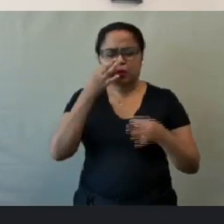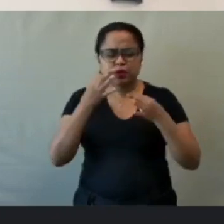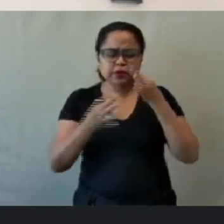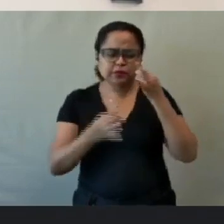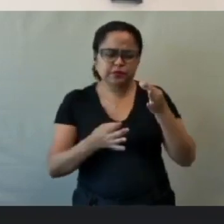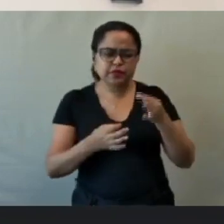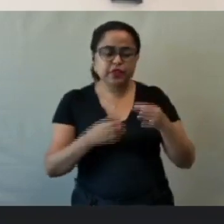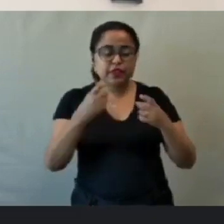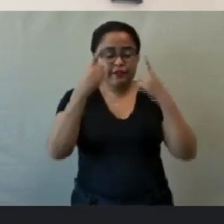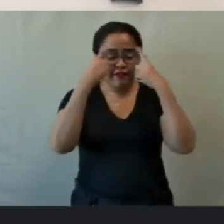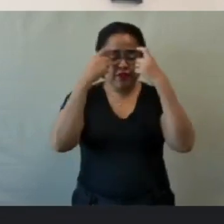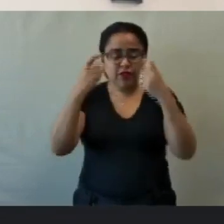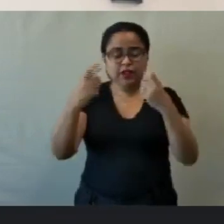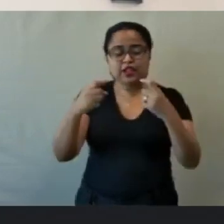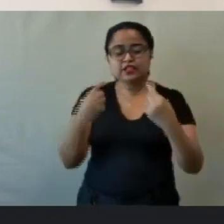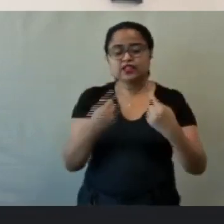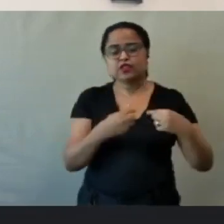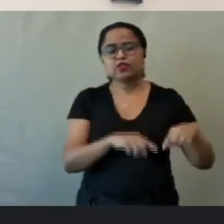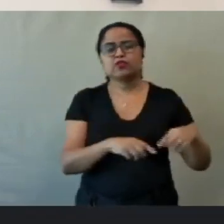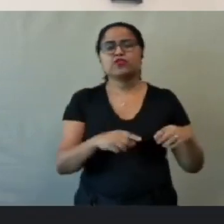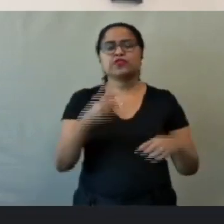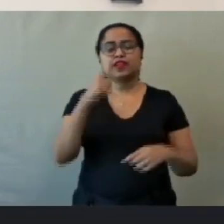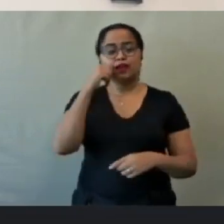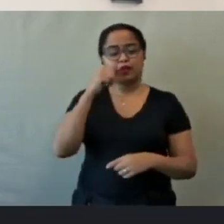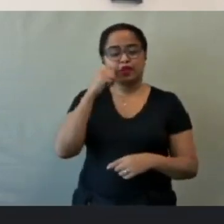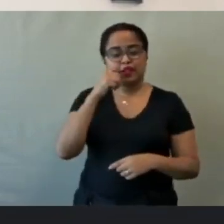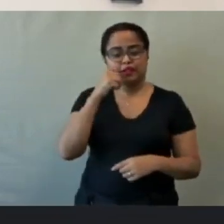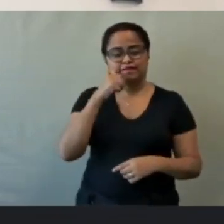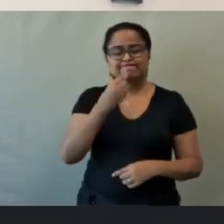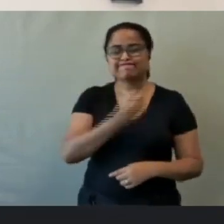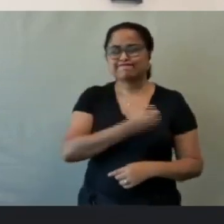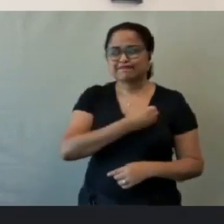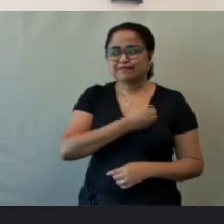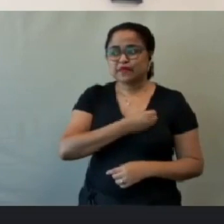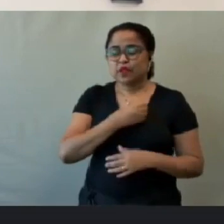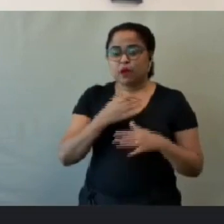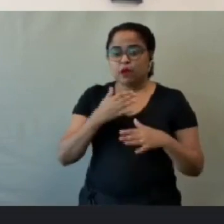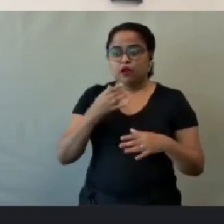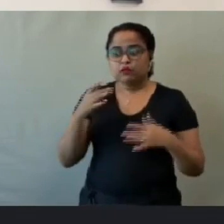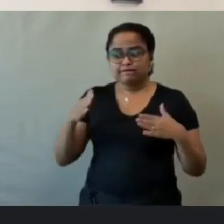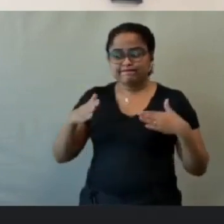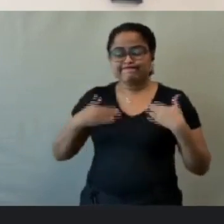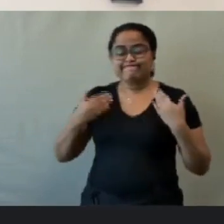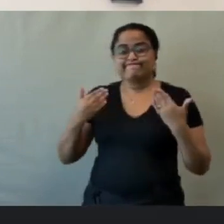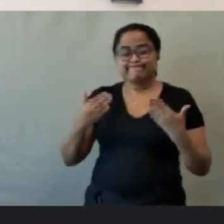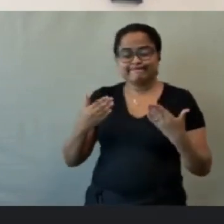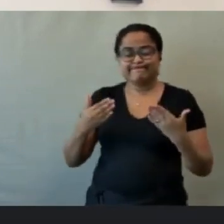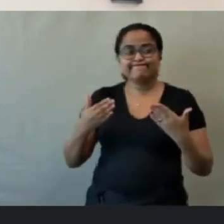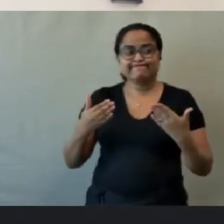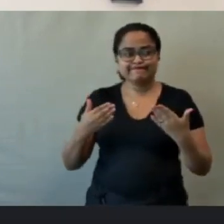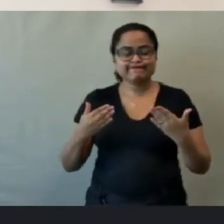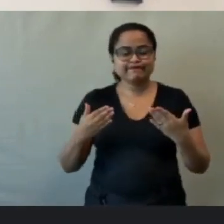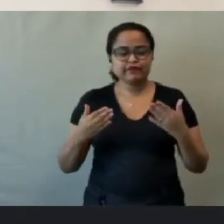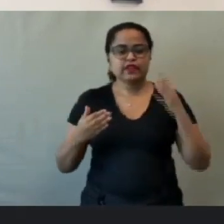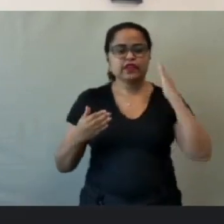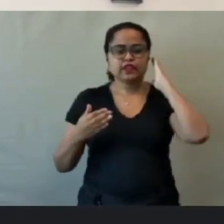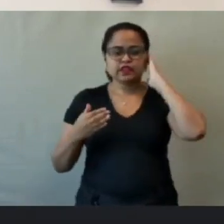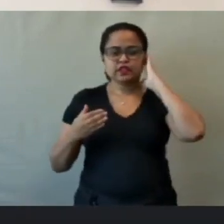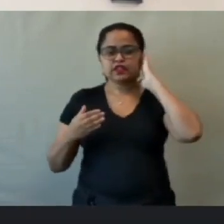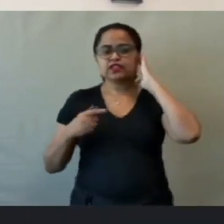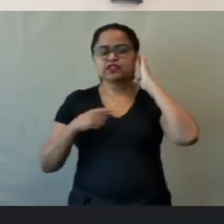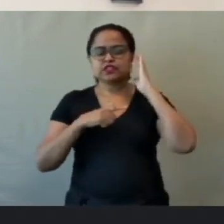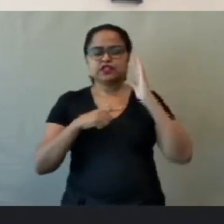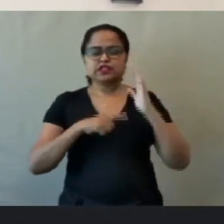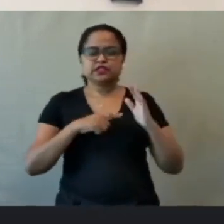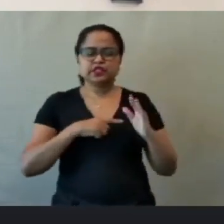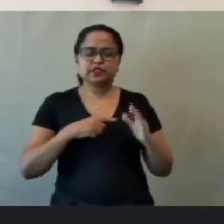a mulher, que é um número alarmante no Brasil inteiro, né? Nós estamos aí em destaque, se não me falha a memória, eu acho que